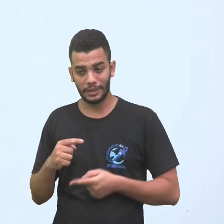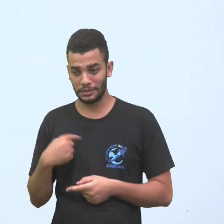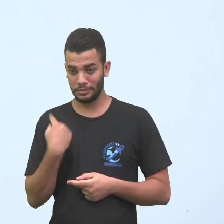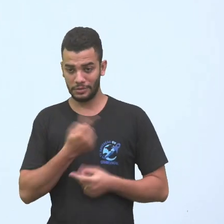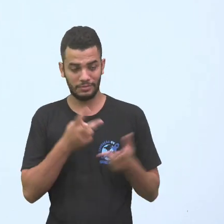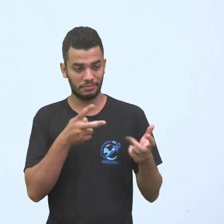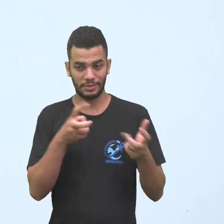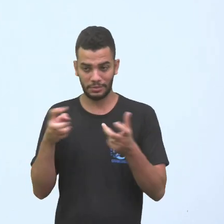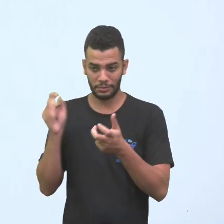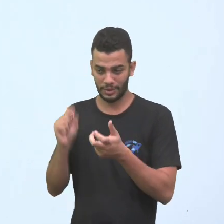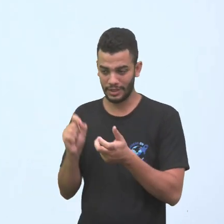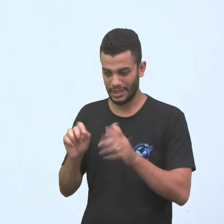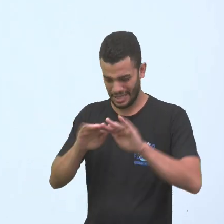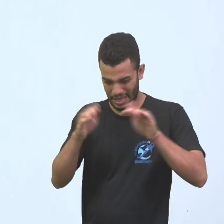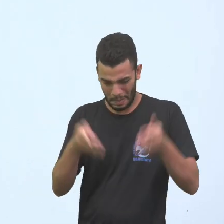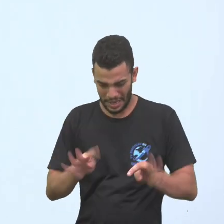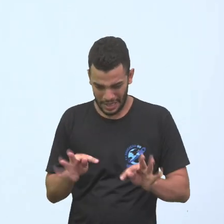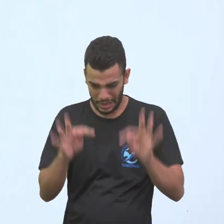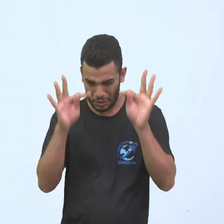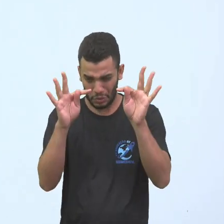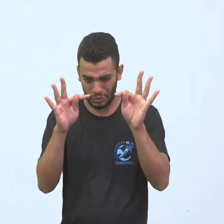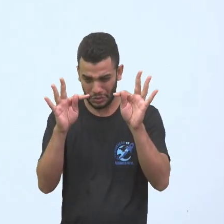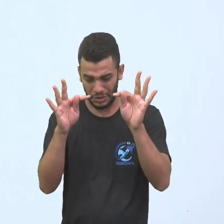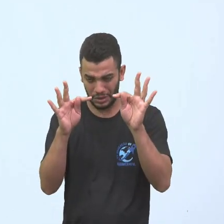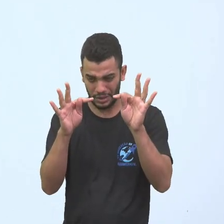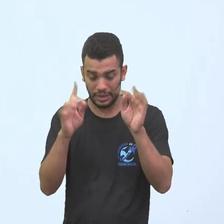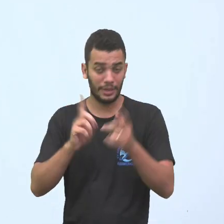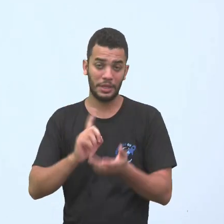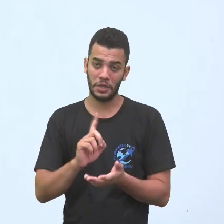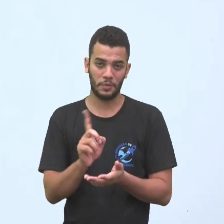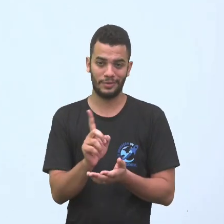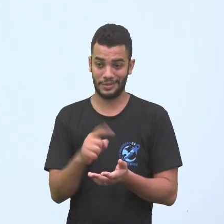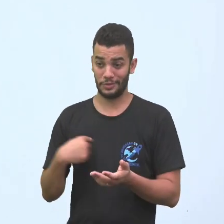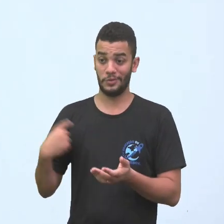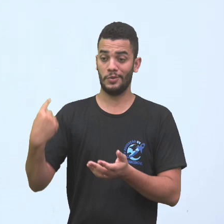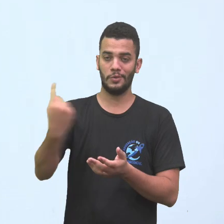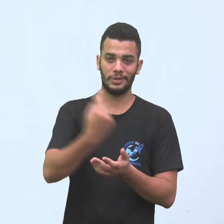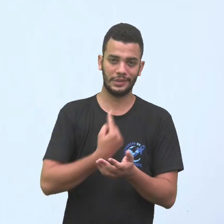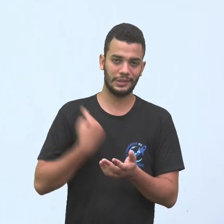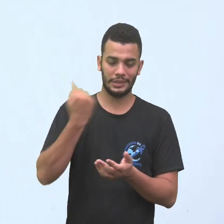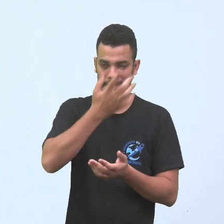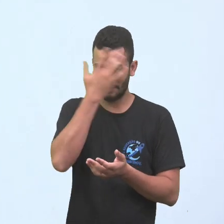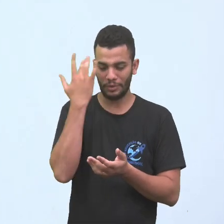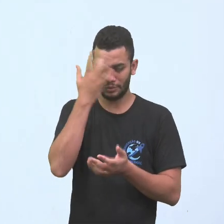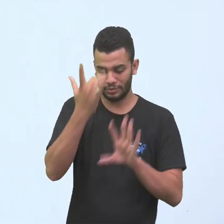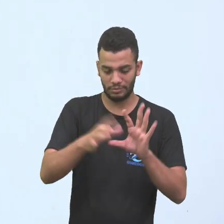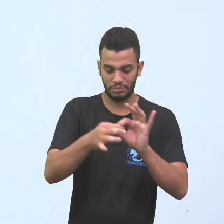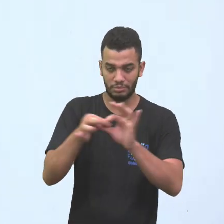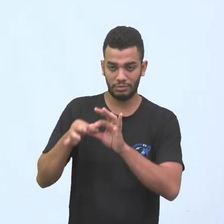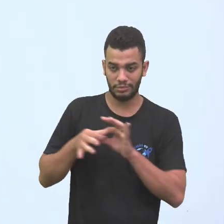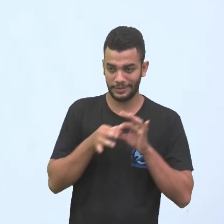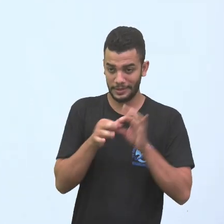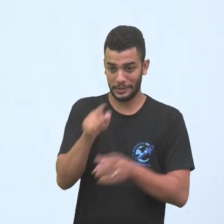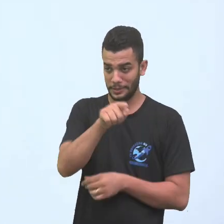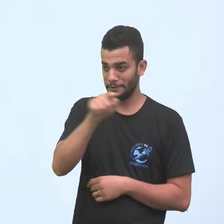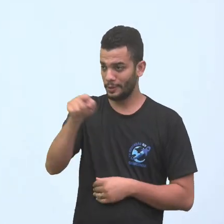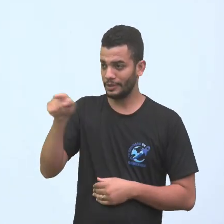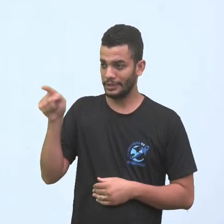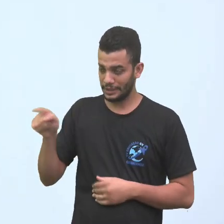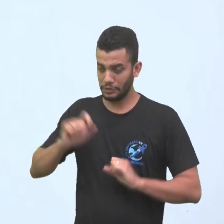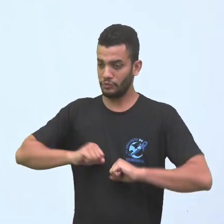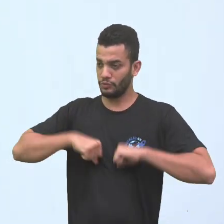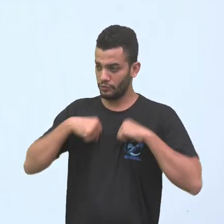vocês. Nós apenas estamos aqui de passagem e vocês estão aí cumprindo a missão